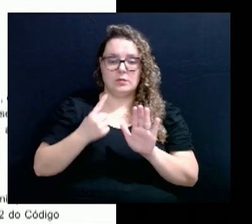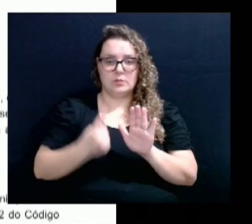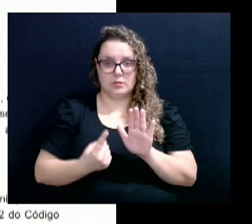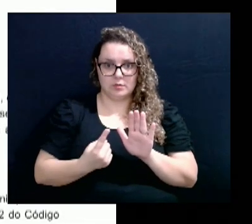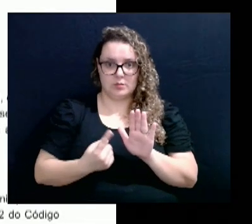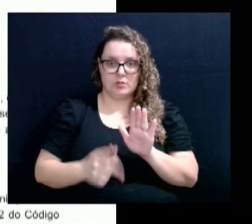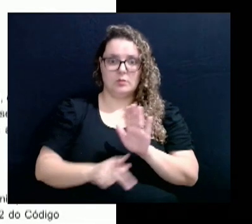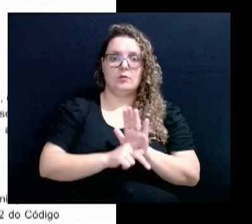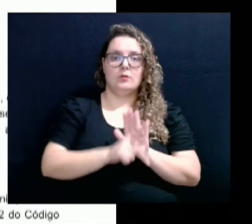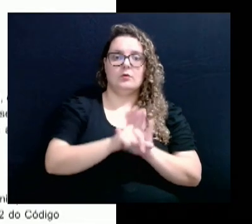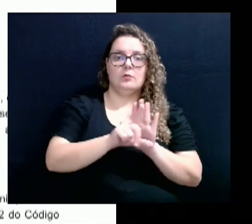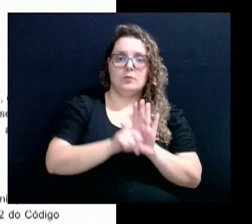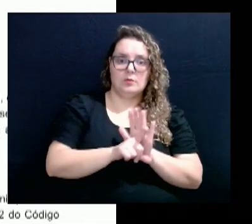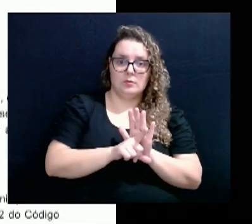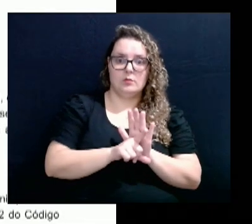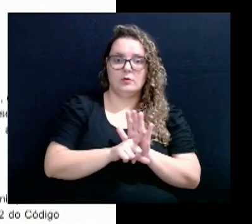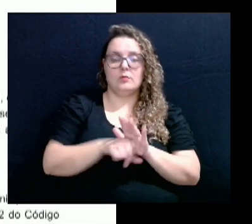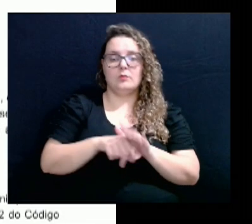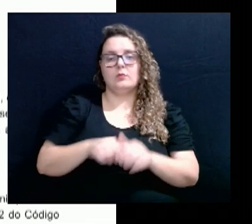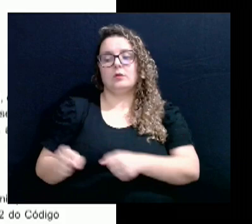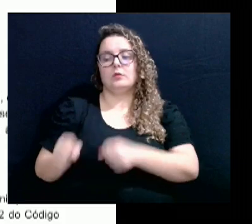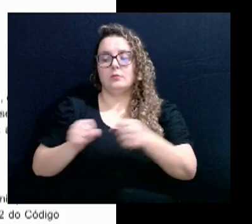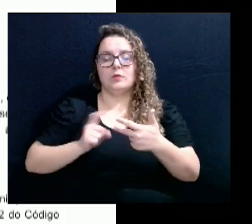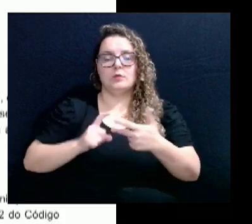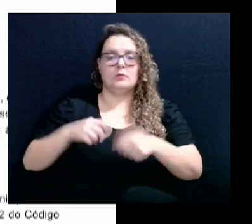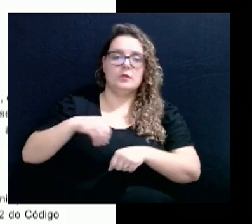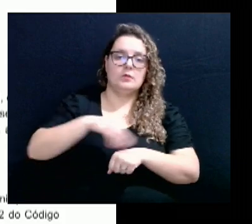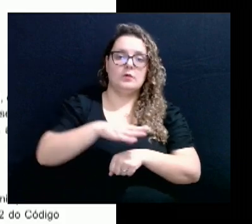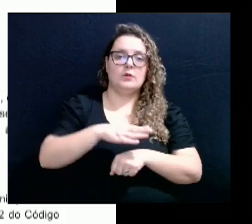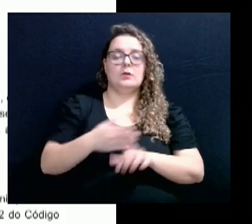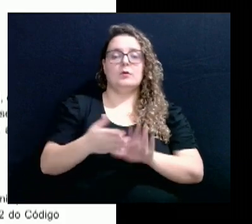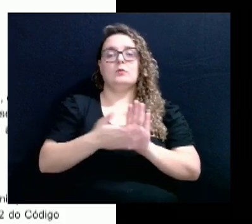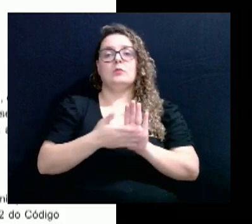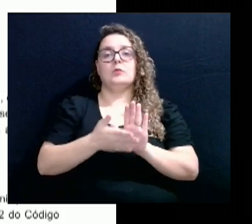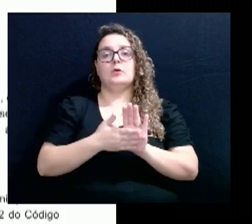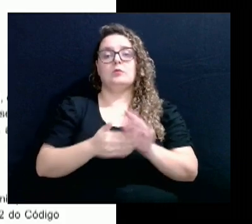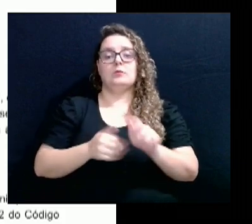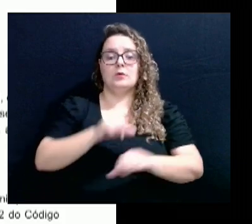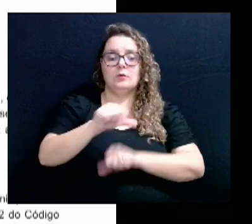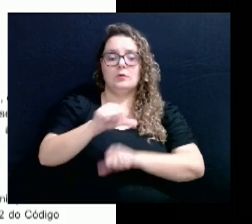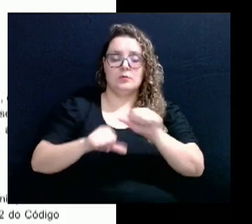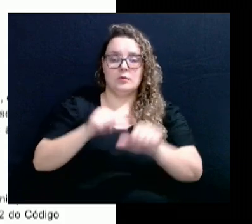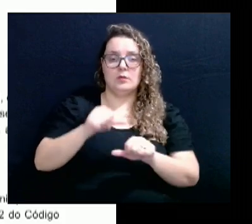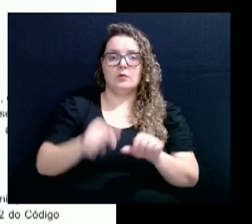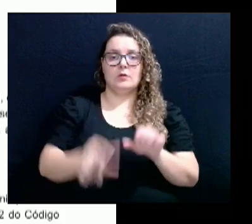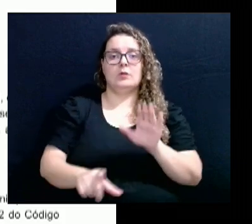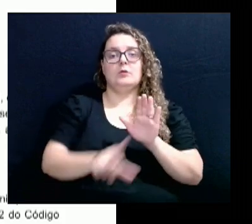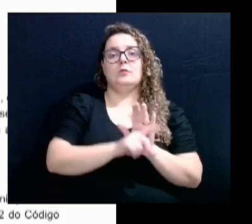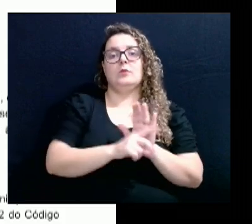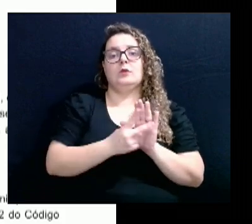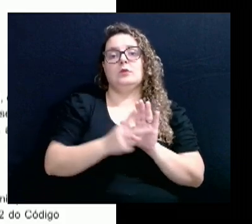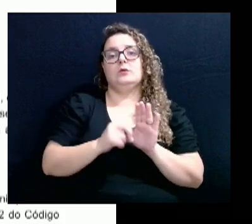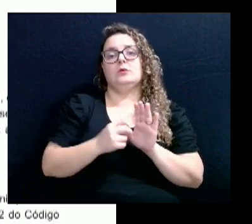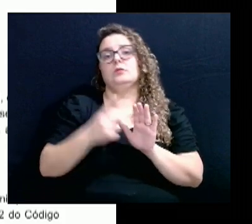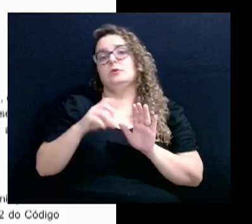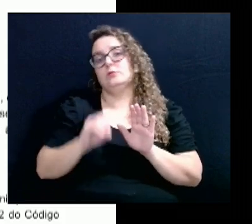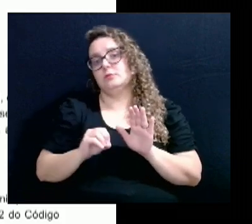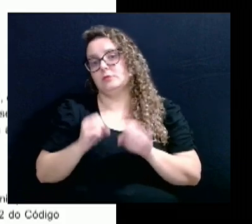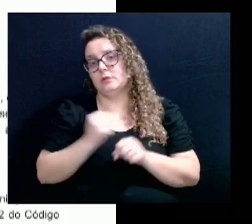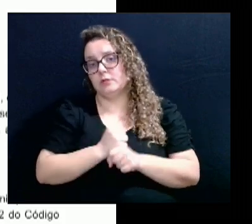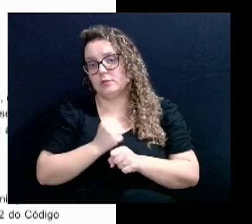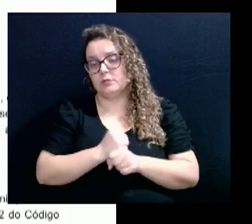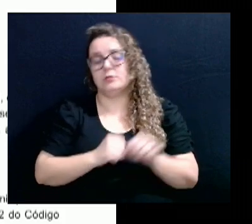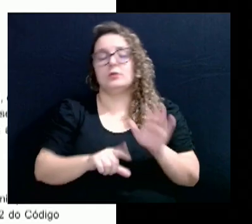lei enviado pelo Poder Executivo e propõe alterações em uma lei de 2010 e numa lei complementar